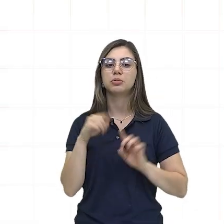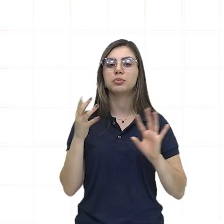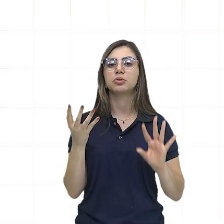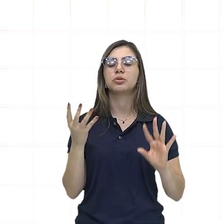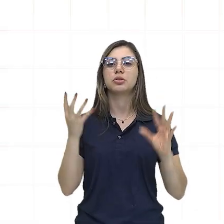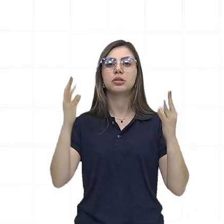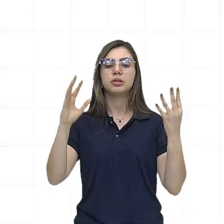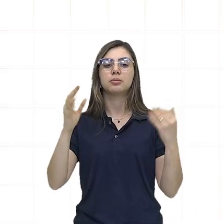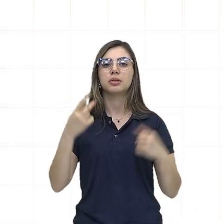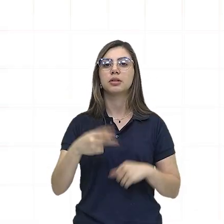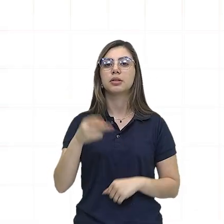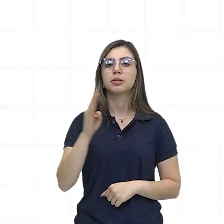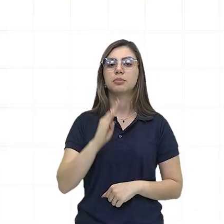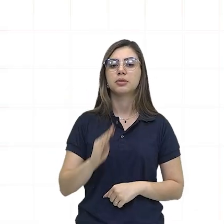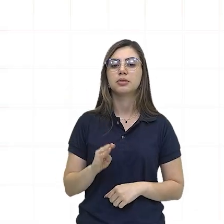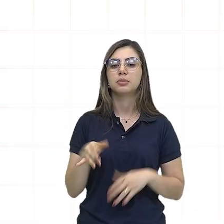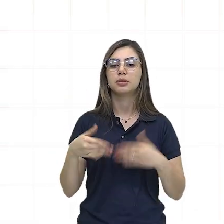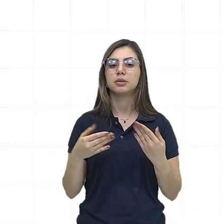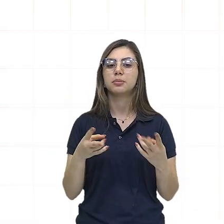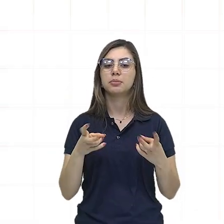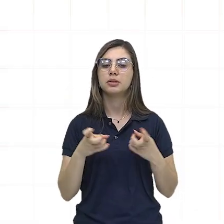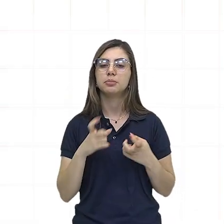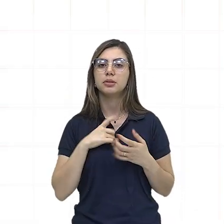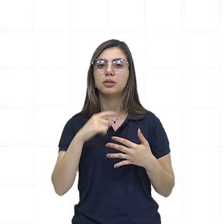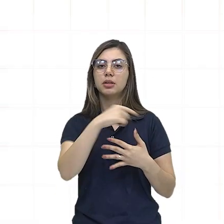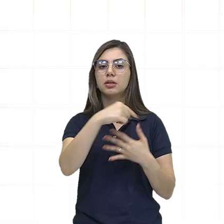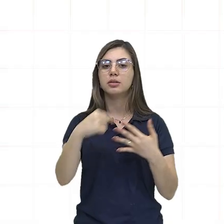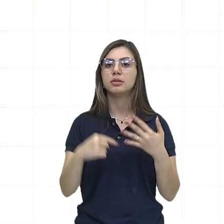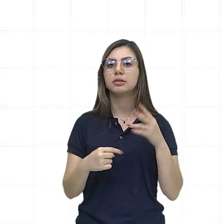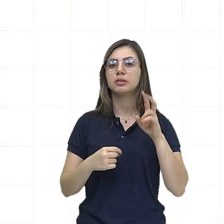Brasil, observando que nós temos aí